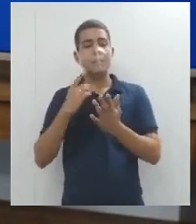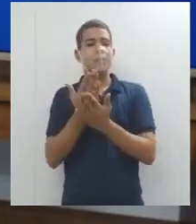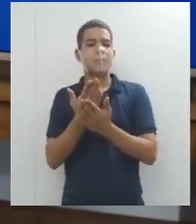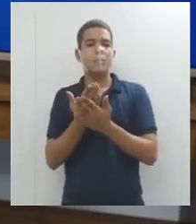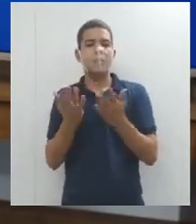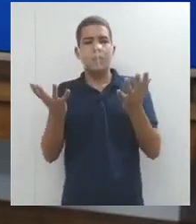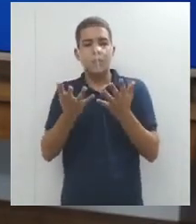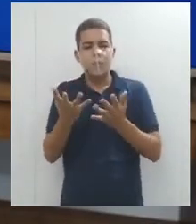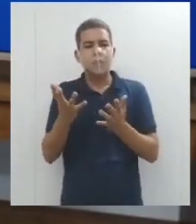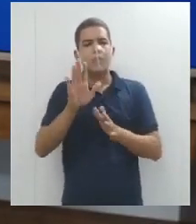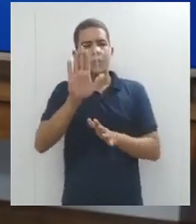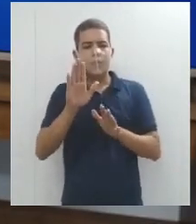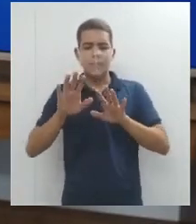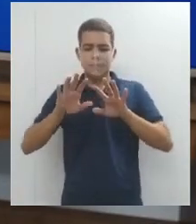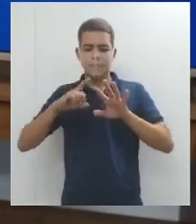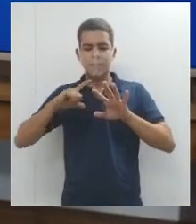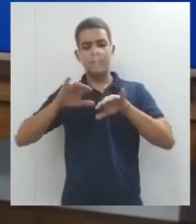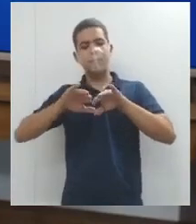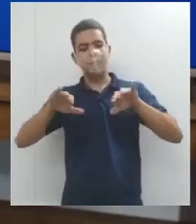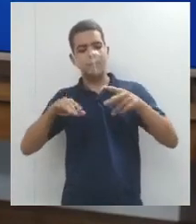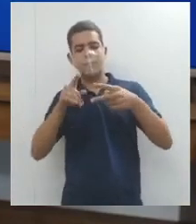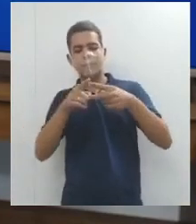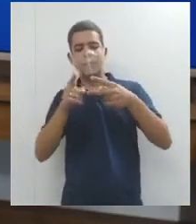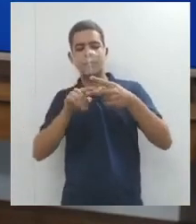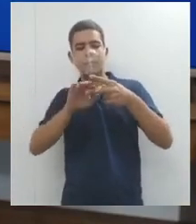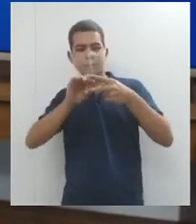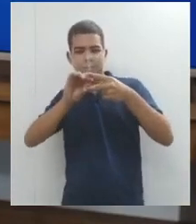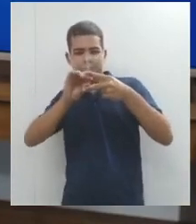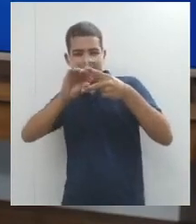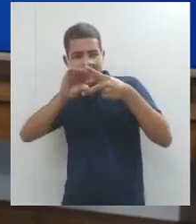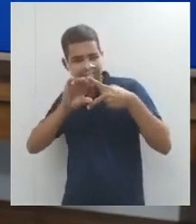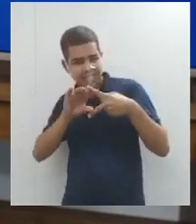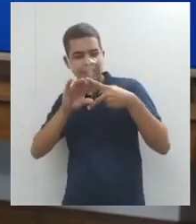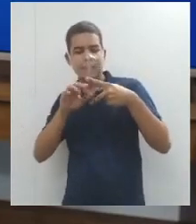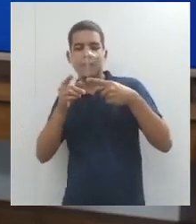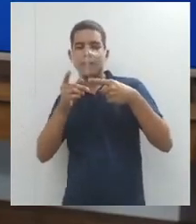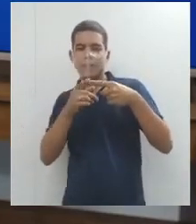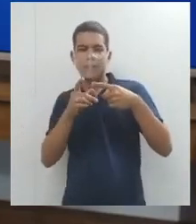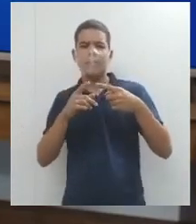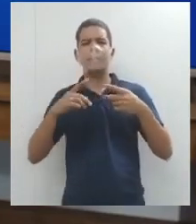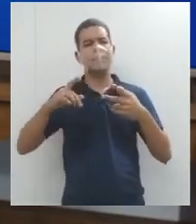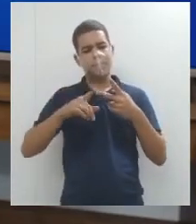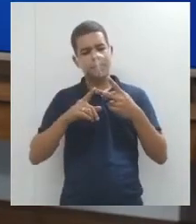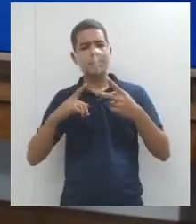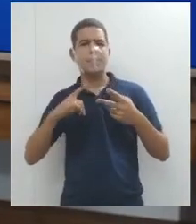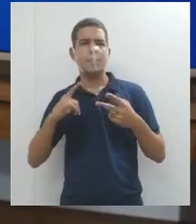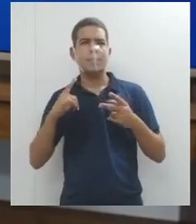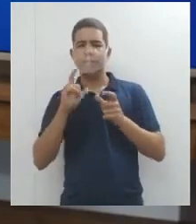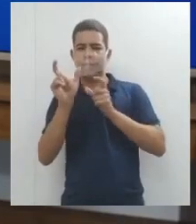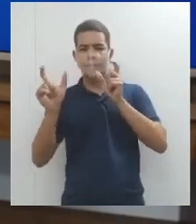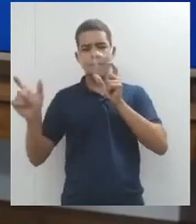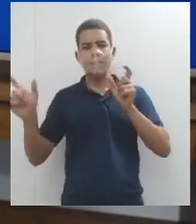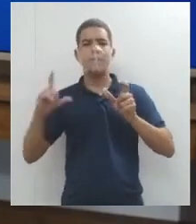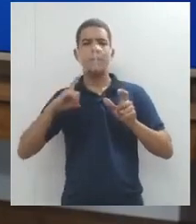nisso aí. Eu só quero separar bem direitinho essas duas funções que as palavras elas